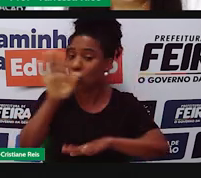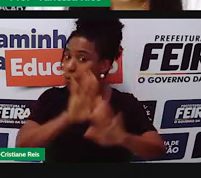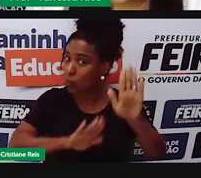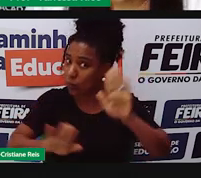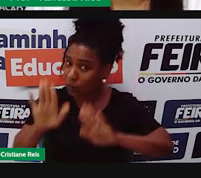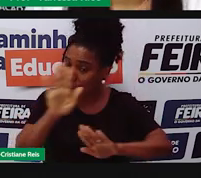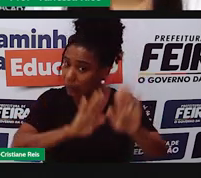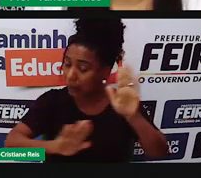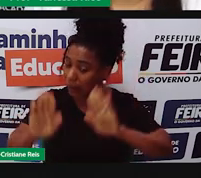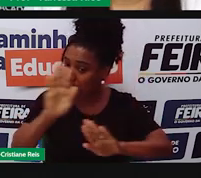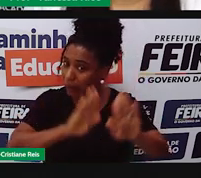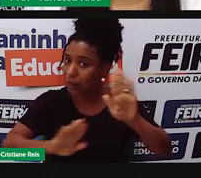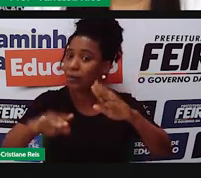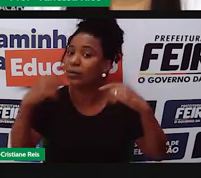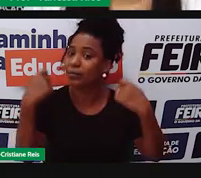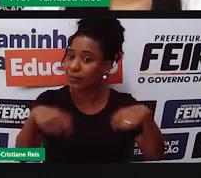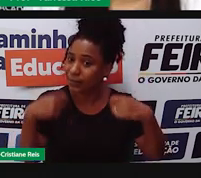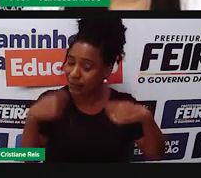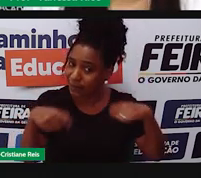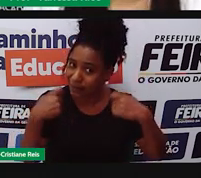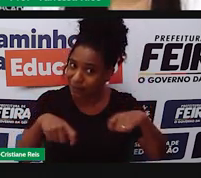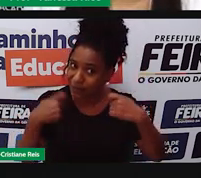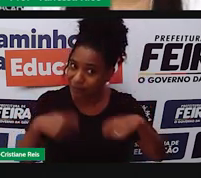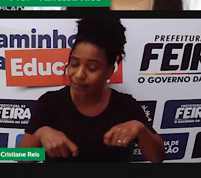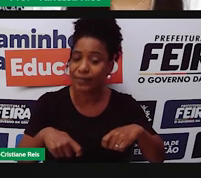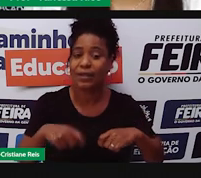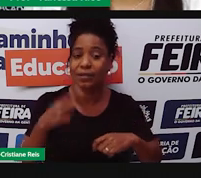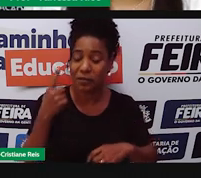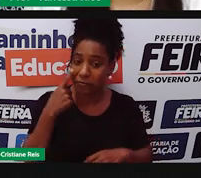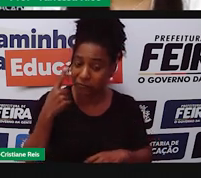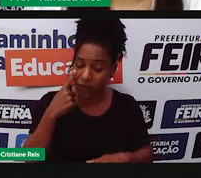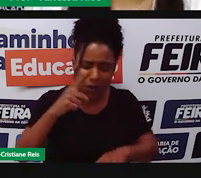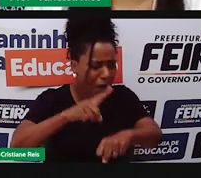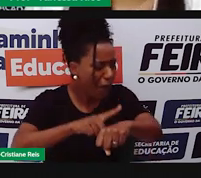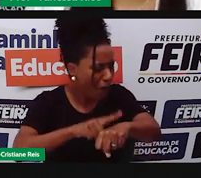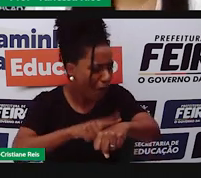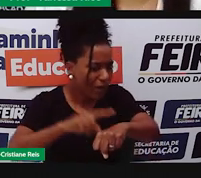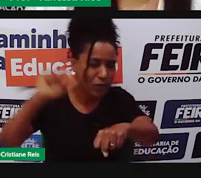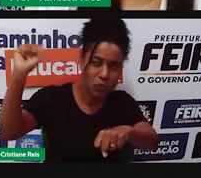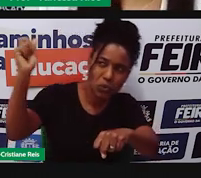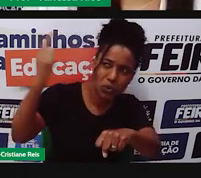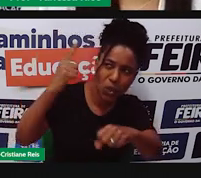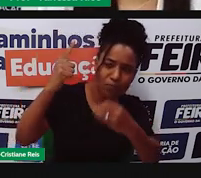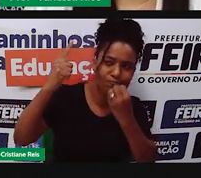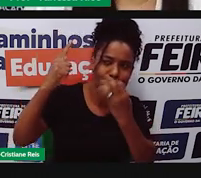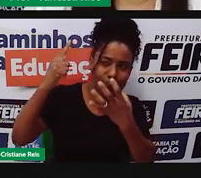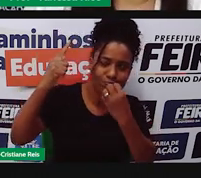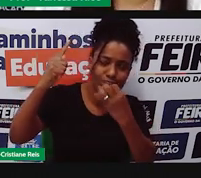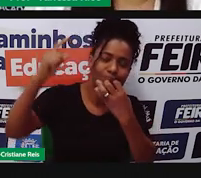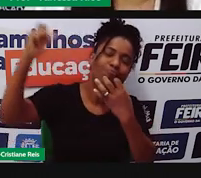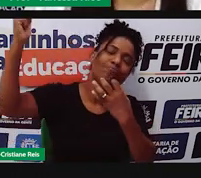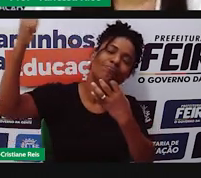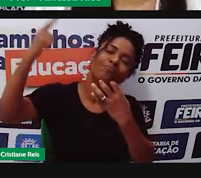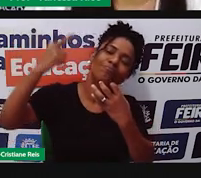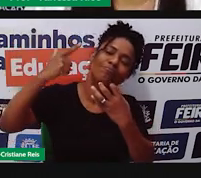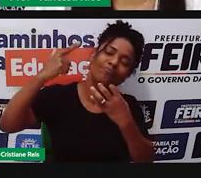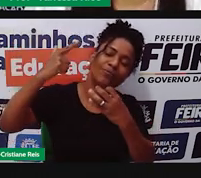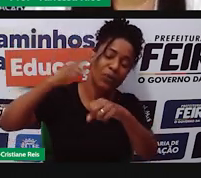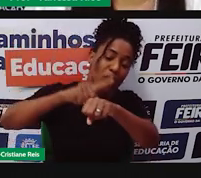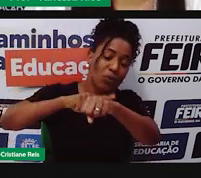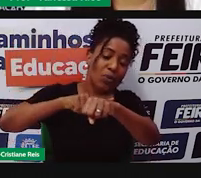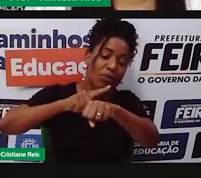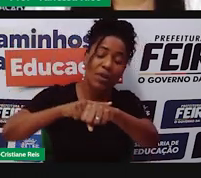bastante precaução. Então, a gente tem que saber o horário adequado e também o tempo em que a gente fica exposto